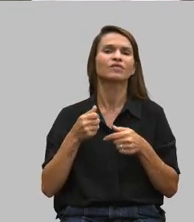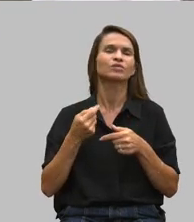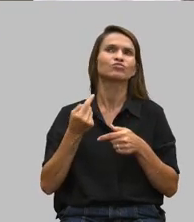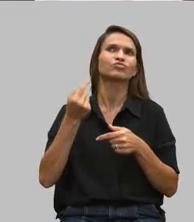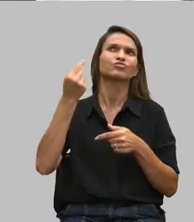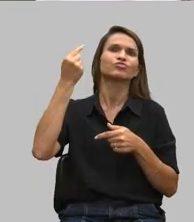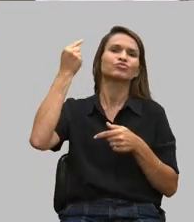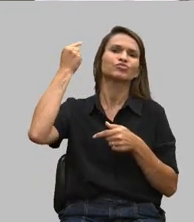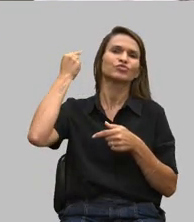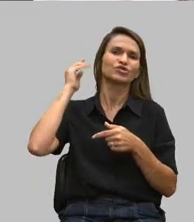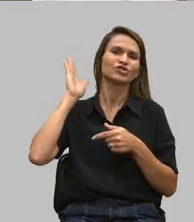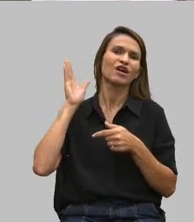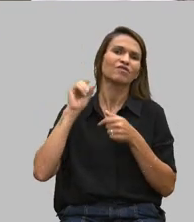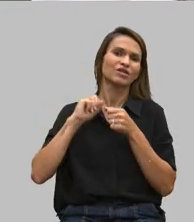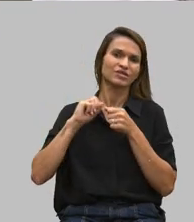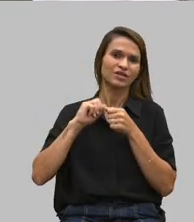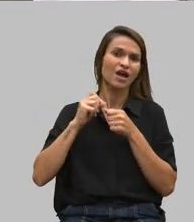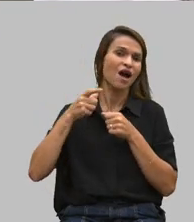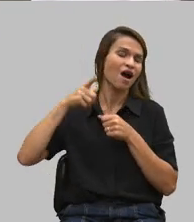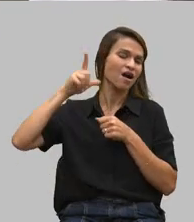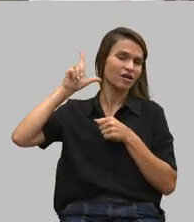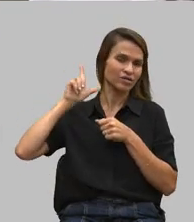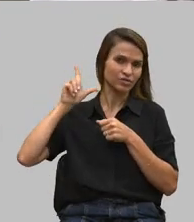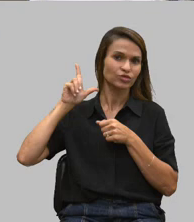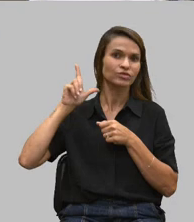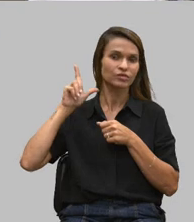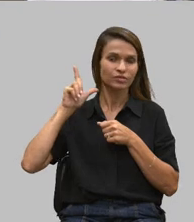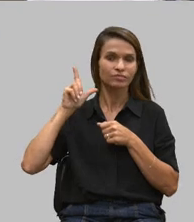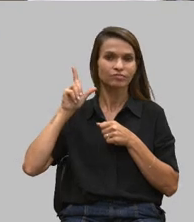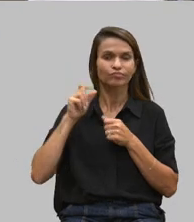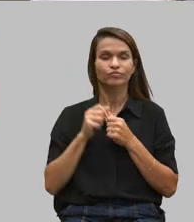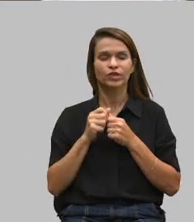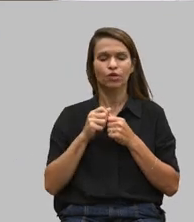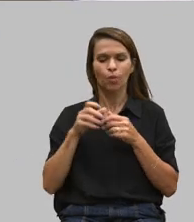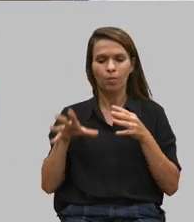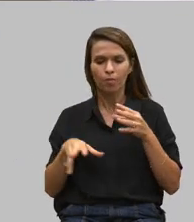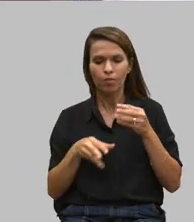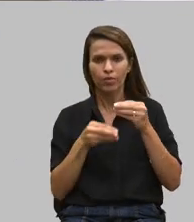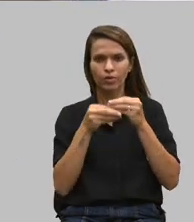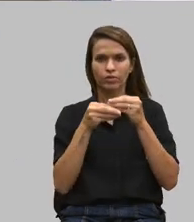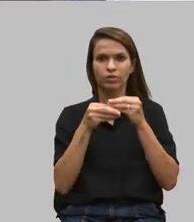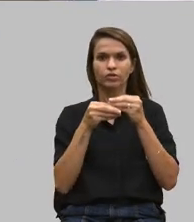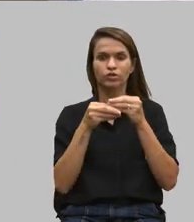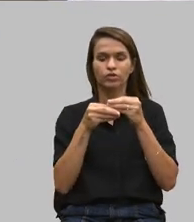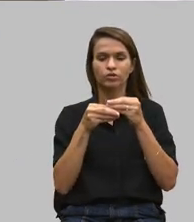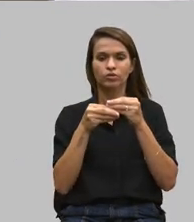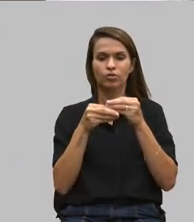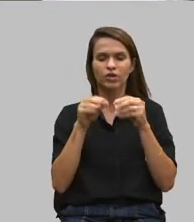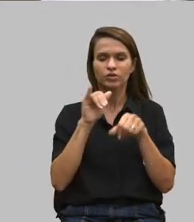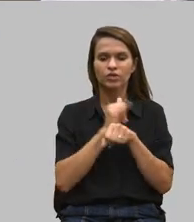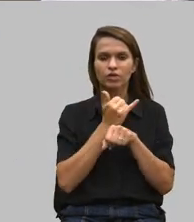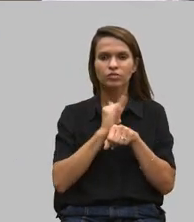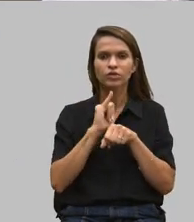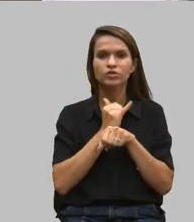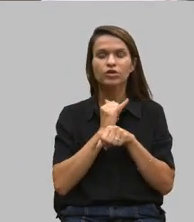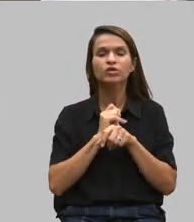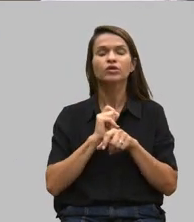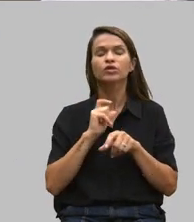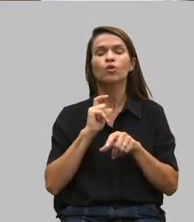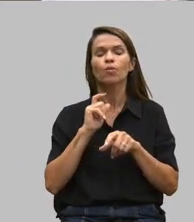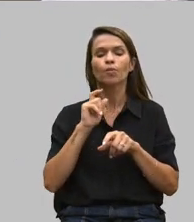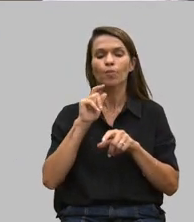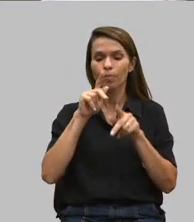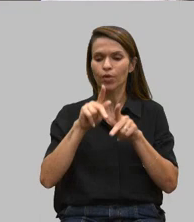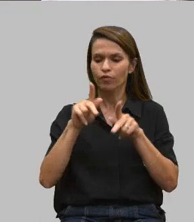um fluxo e implantando medidas para que o professor ele tenha uma autonomia e possa